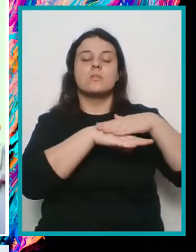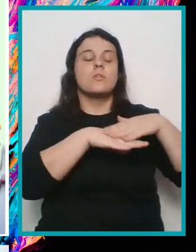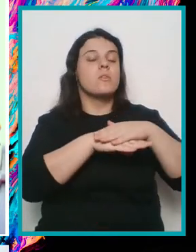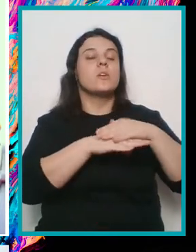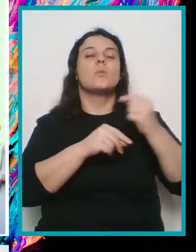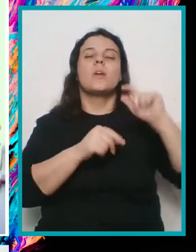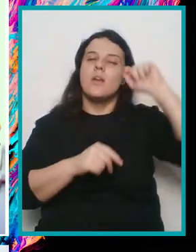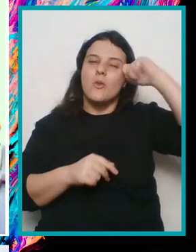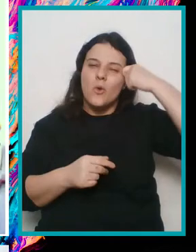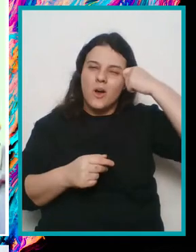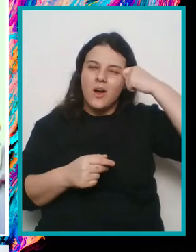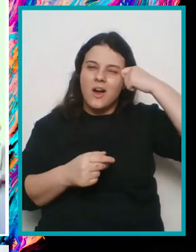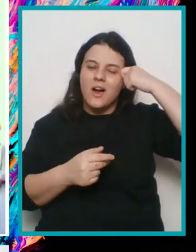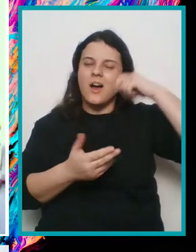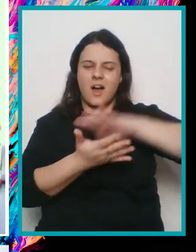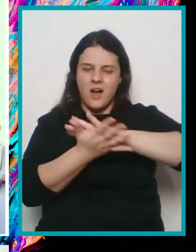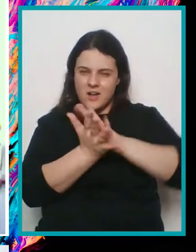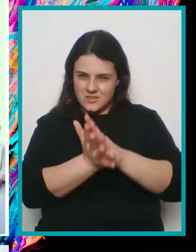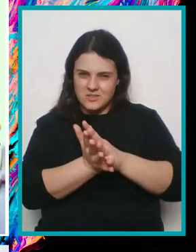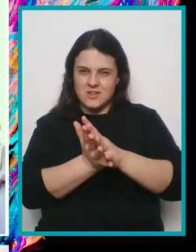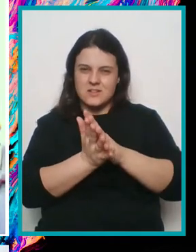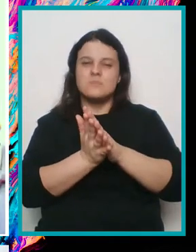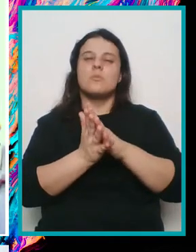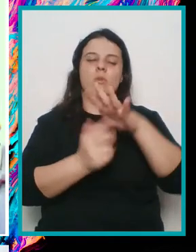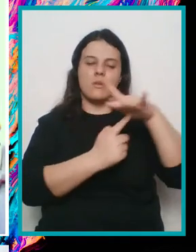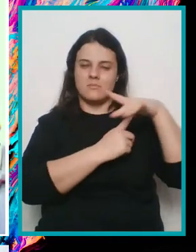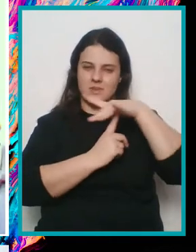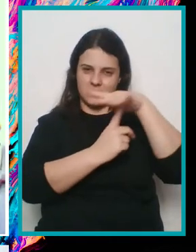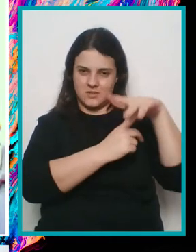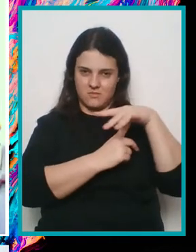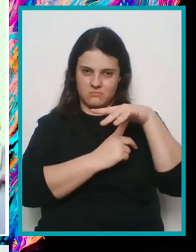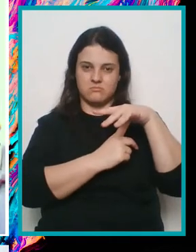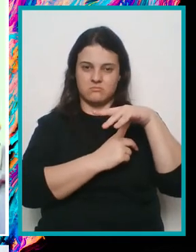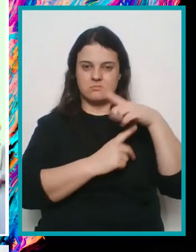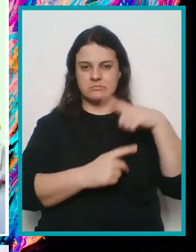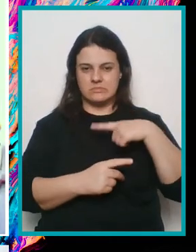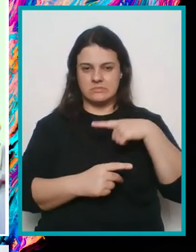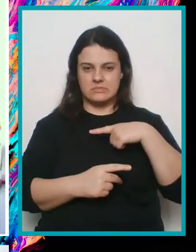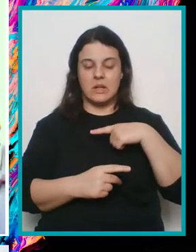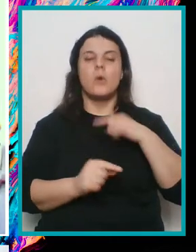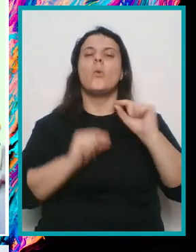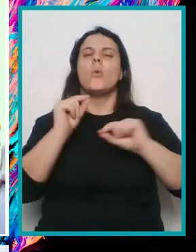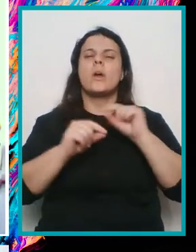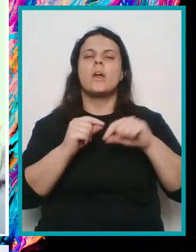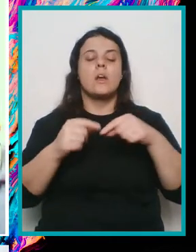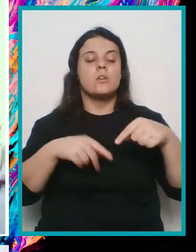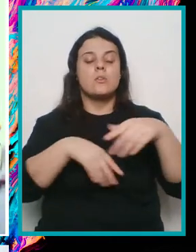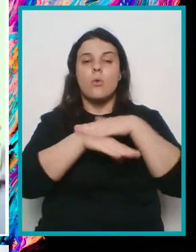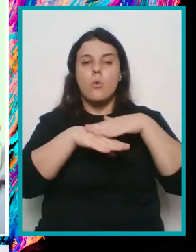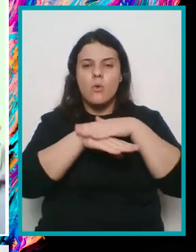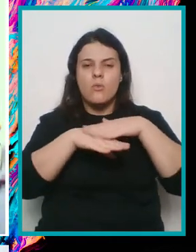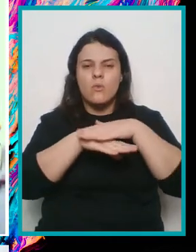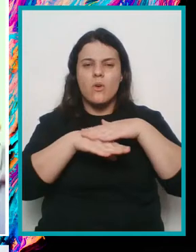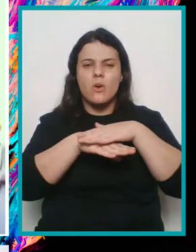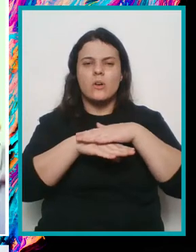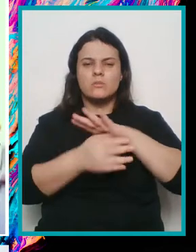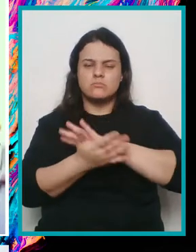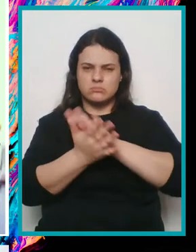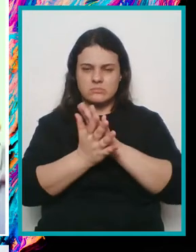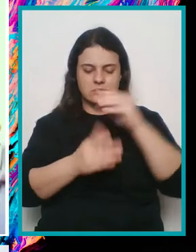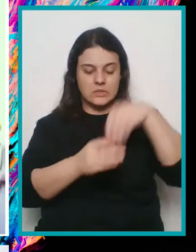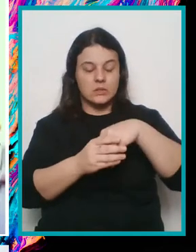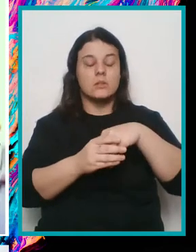do Brasil de juventude, mas que ganhou uma repercussão mundial, né, com o movimento Black